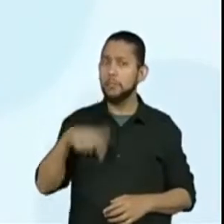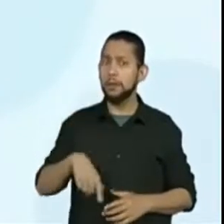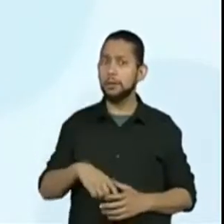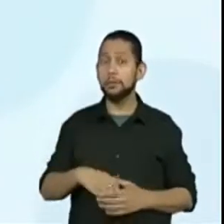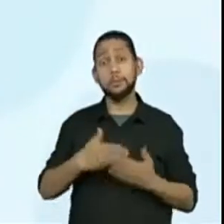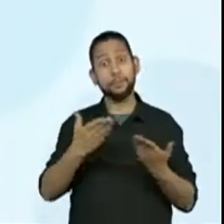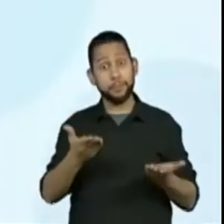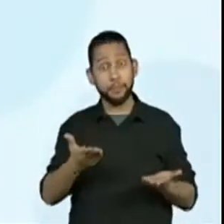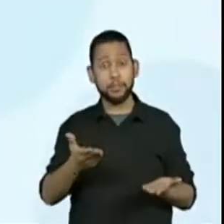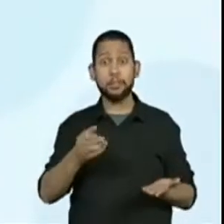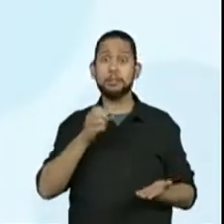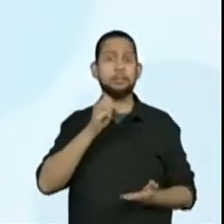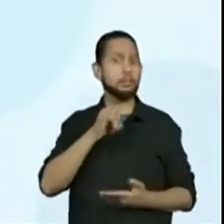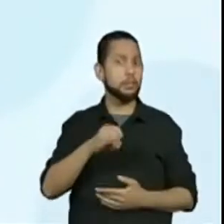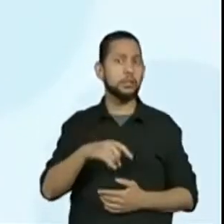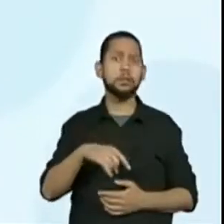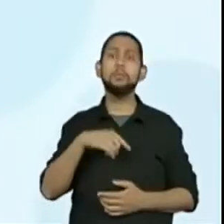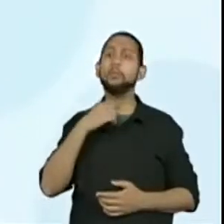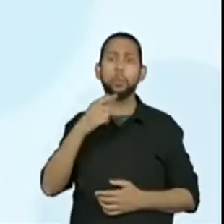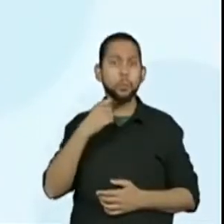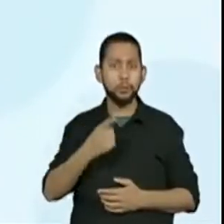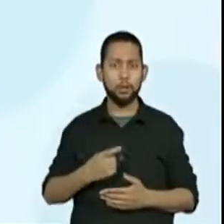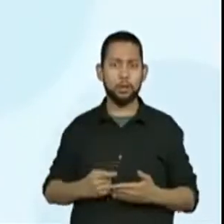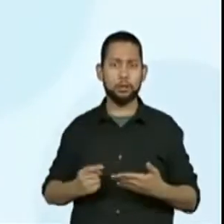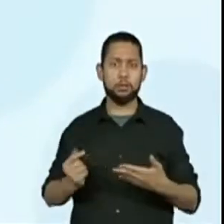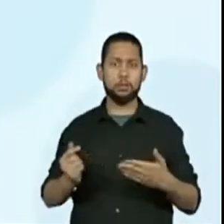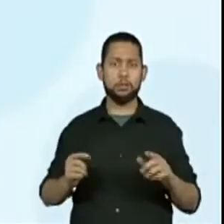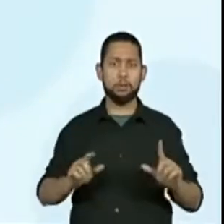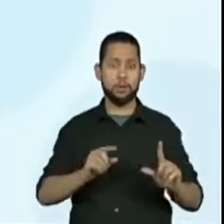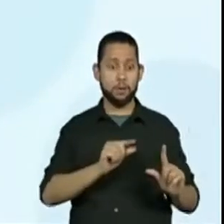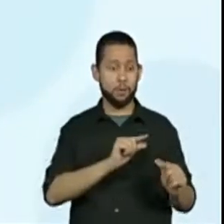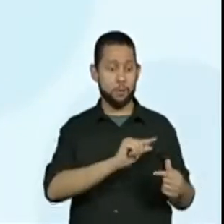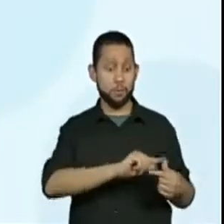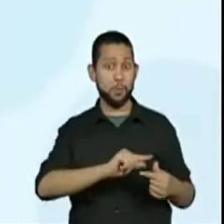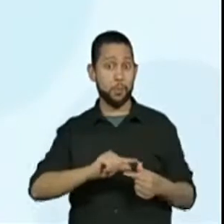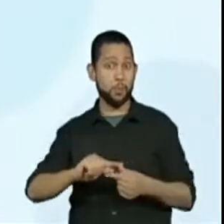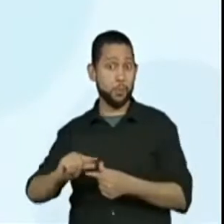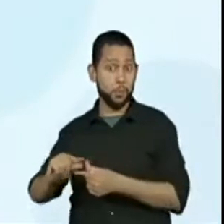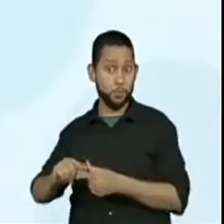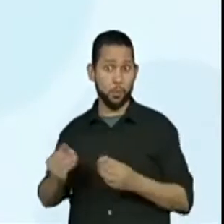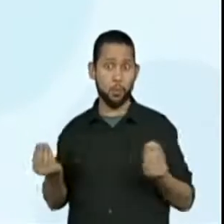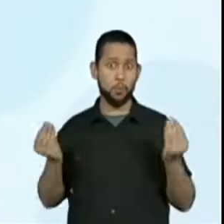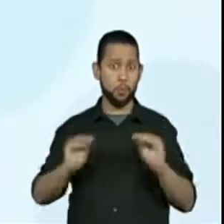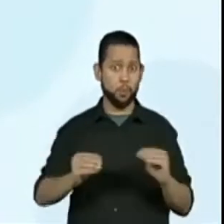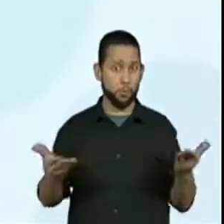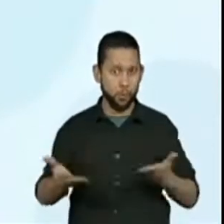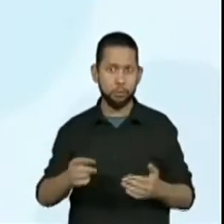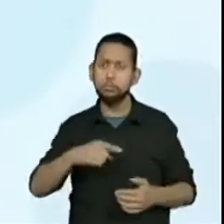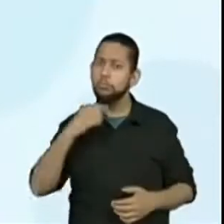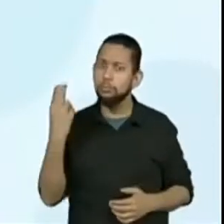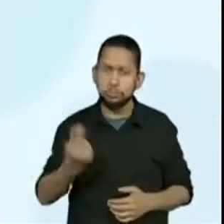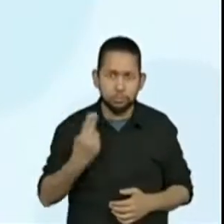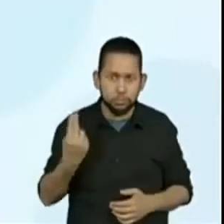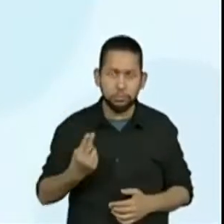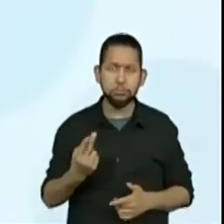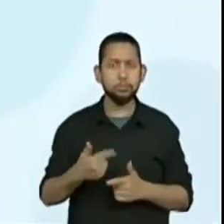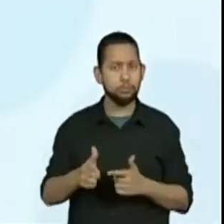Se vocês não conseguirem representar o ônibus na malha quadriculada agora, não tem